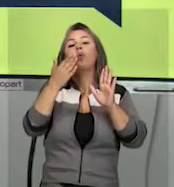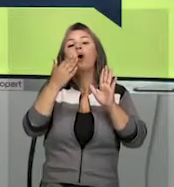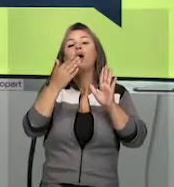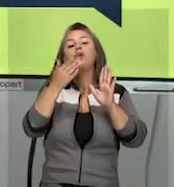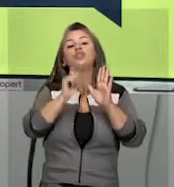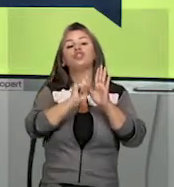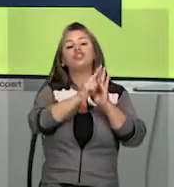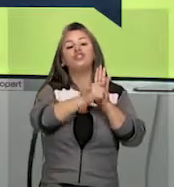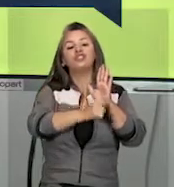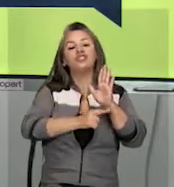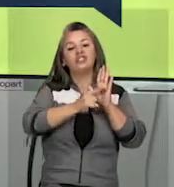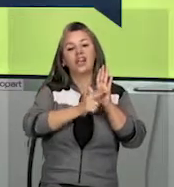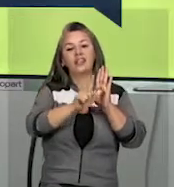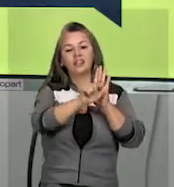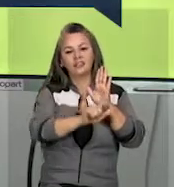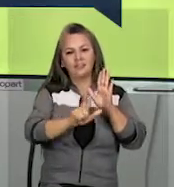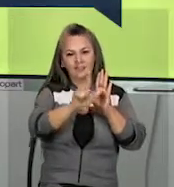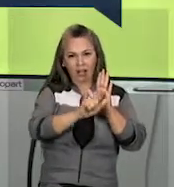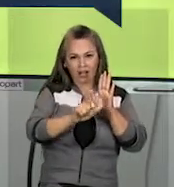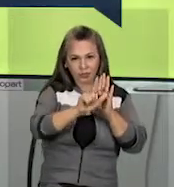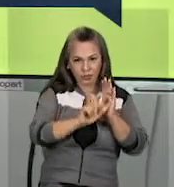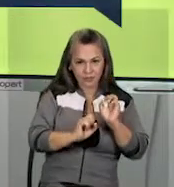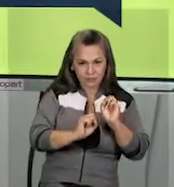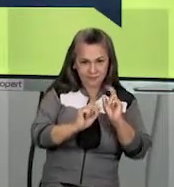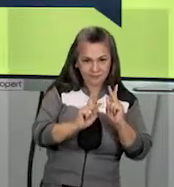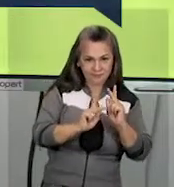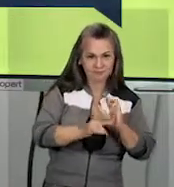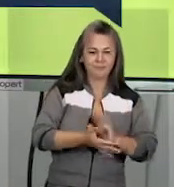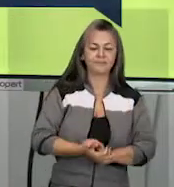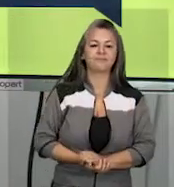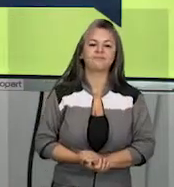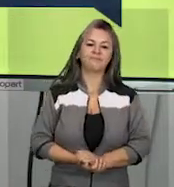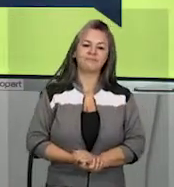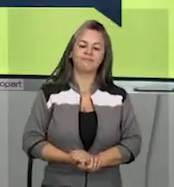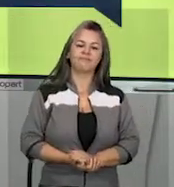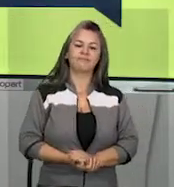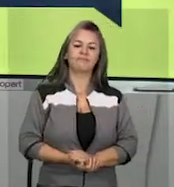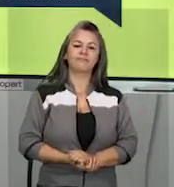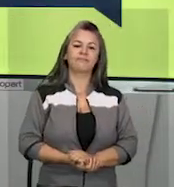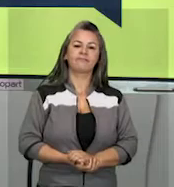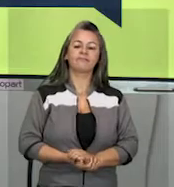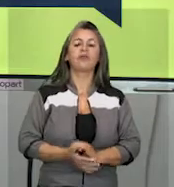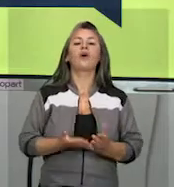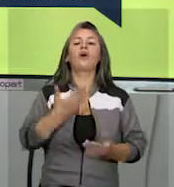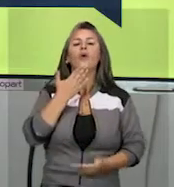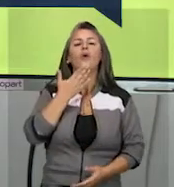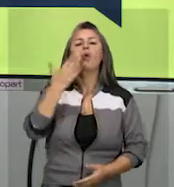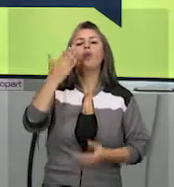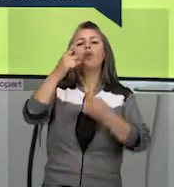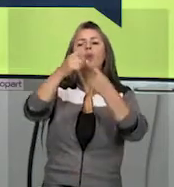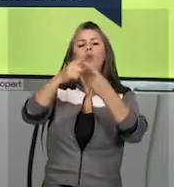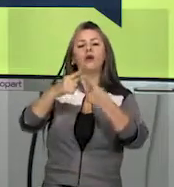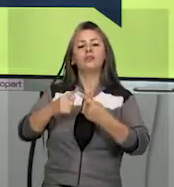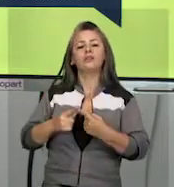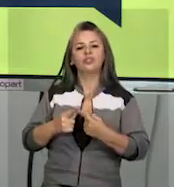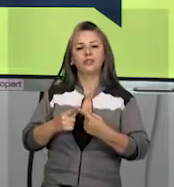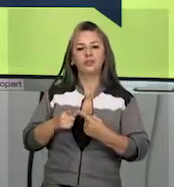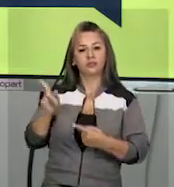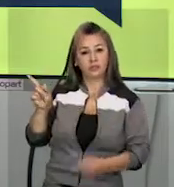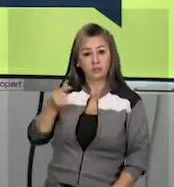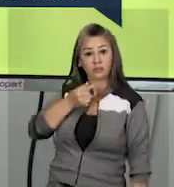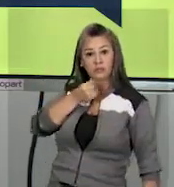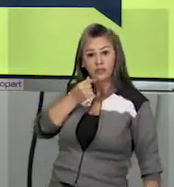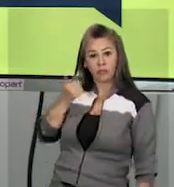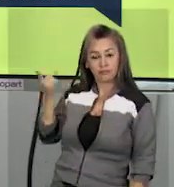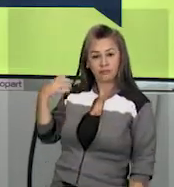Vamos lá, que é o teatro, né? É o texto dramático. E quais são os gêneros literários que ele mesmo fez questão